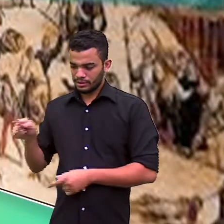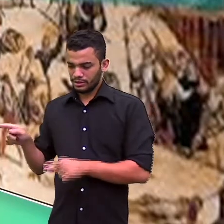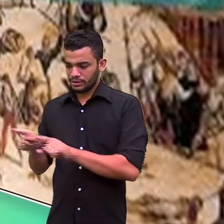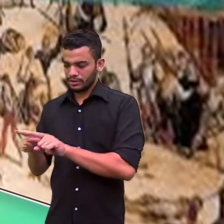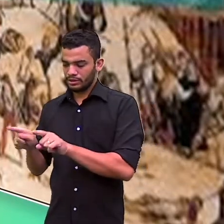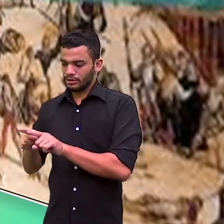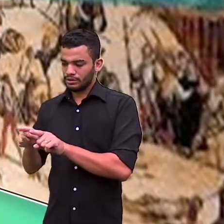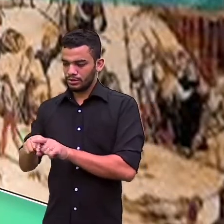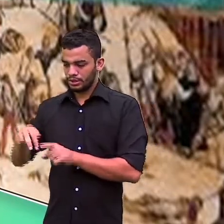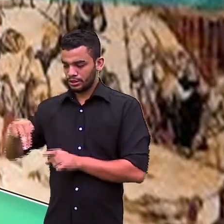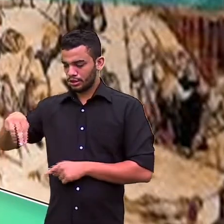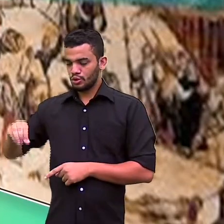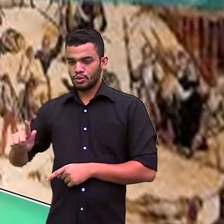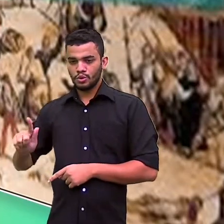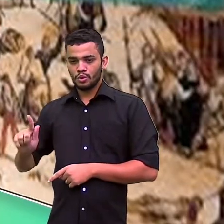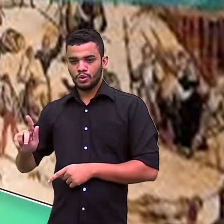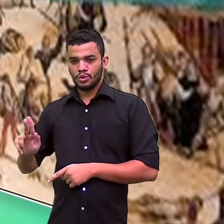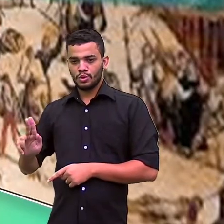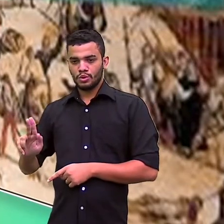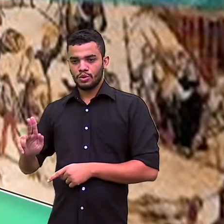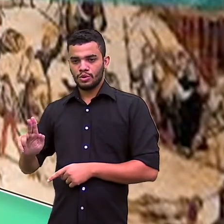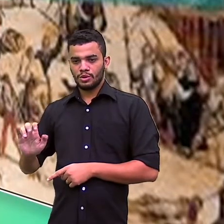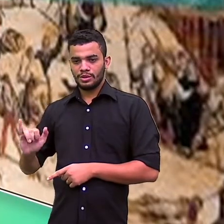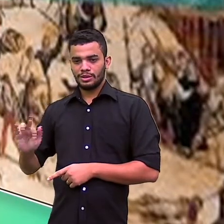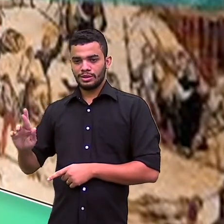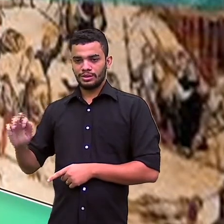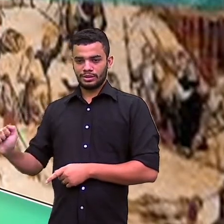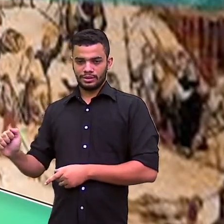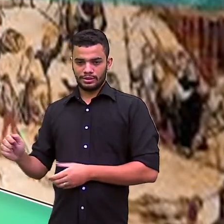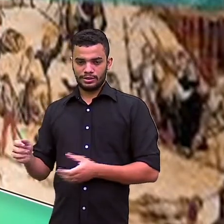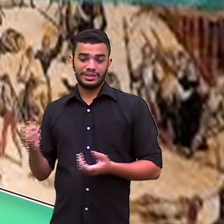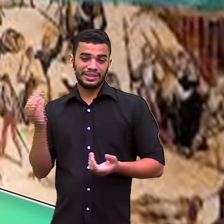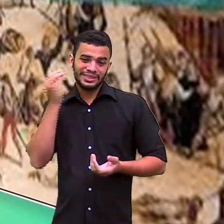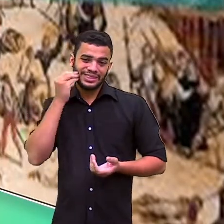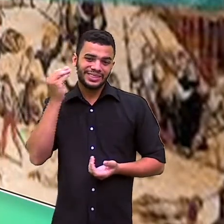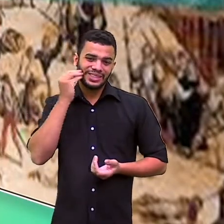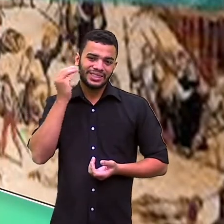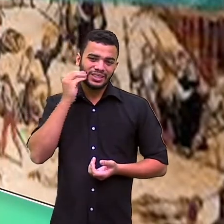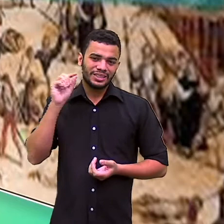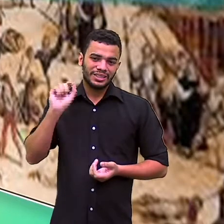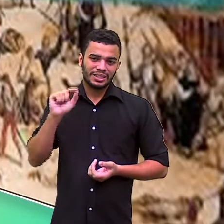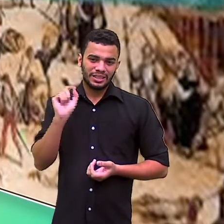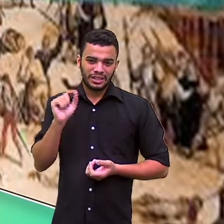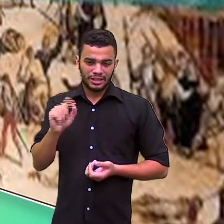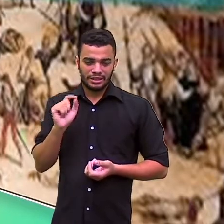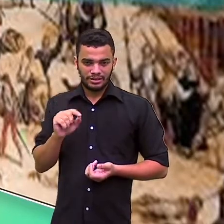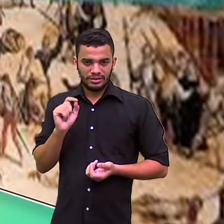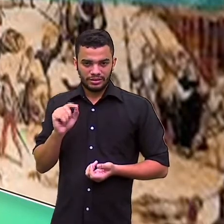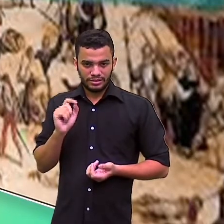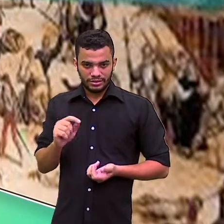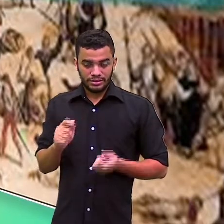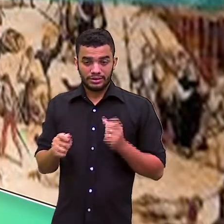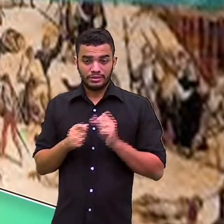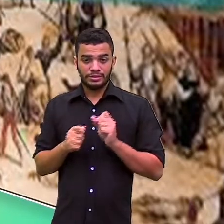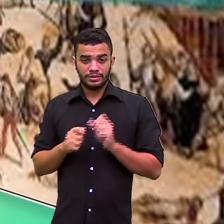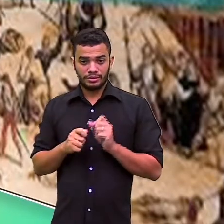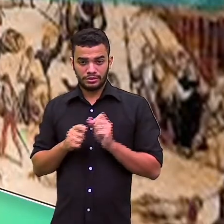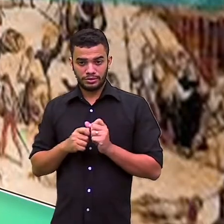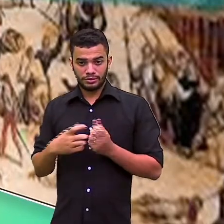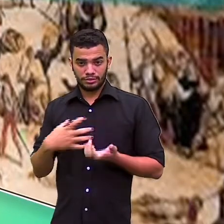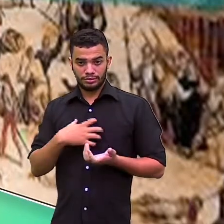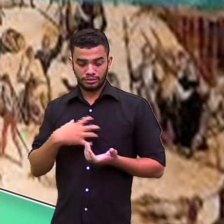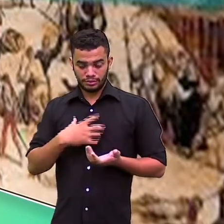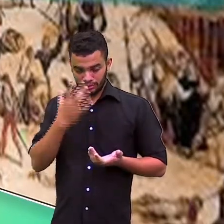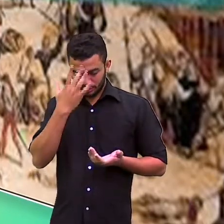tentava separar do resto do Brasil. Eles lutavam para melhorar a vida dos